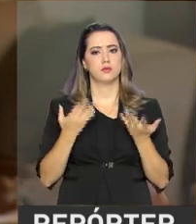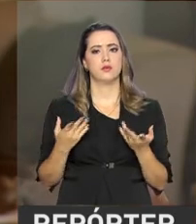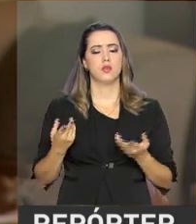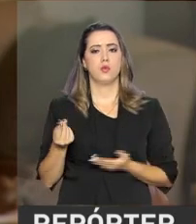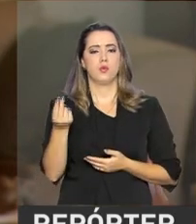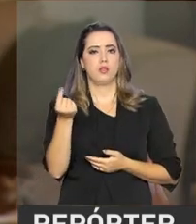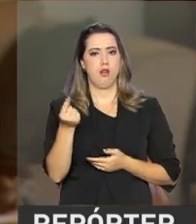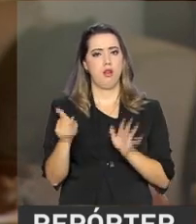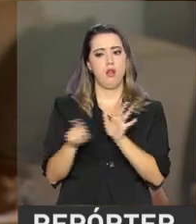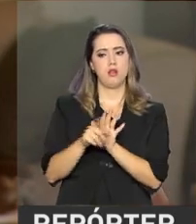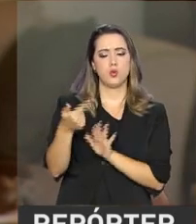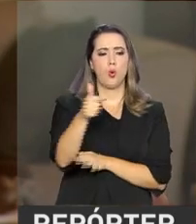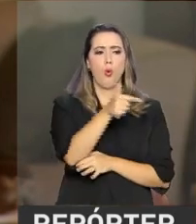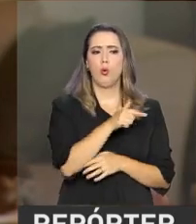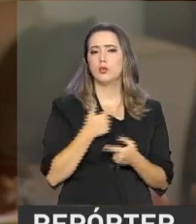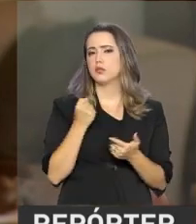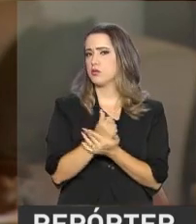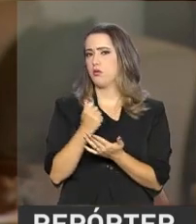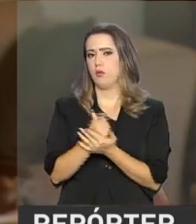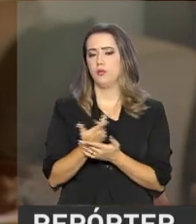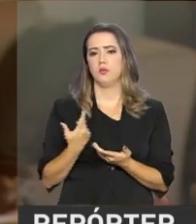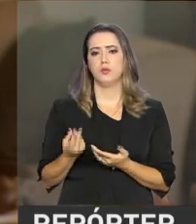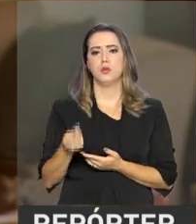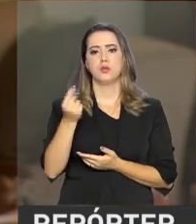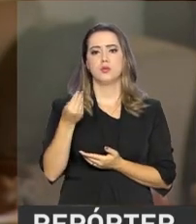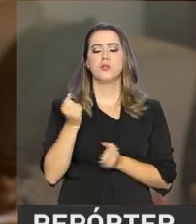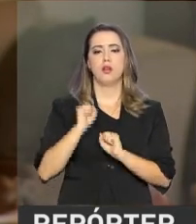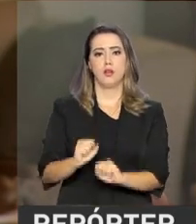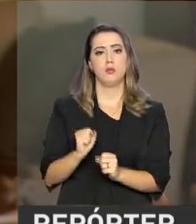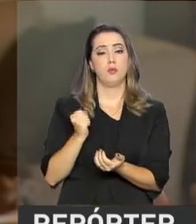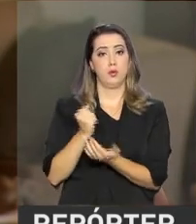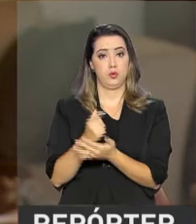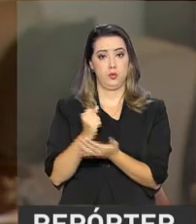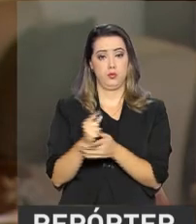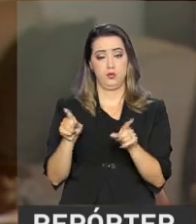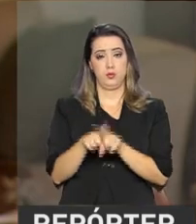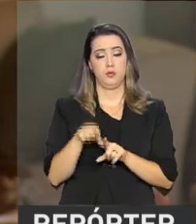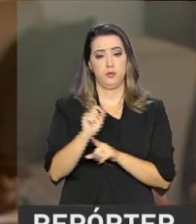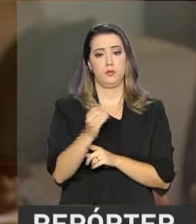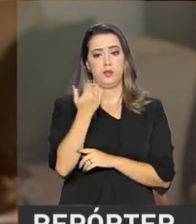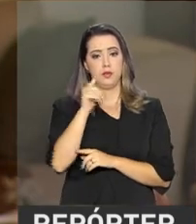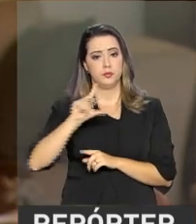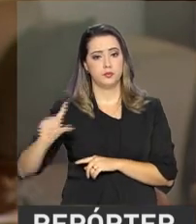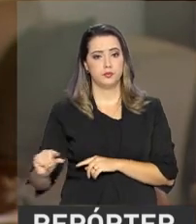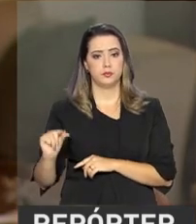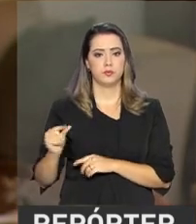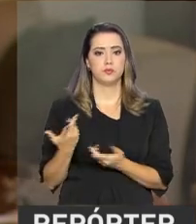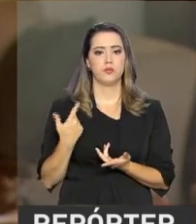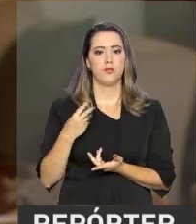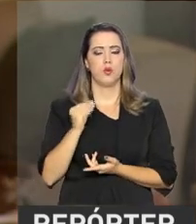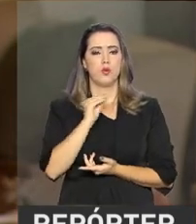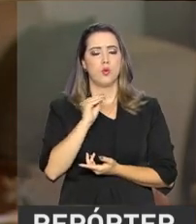seu salário e outras coisas não está cabendo à alimentação caiu ela pesa muito no